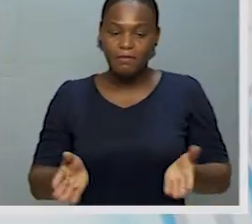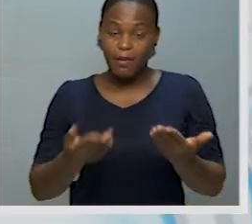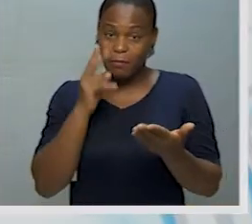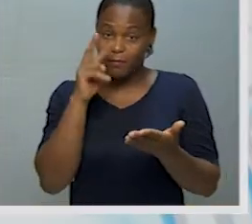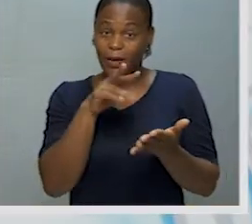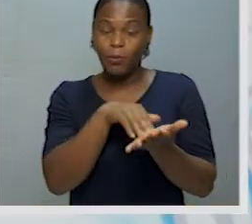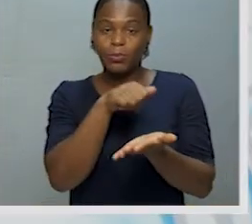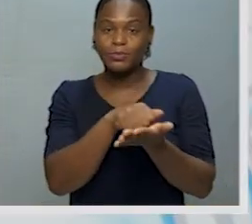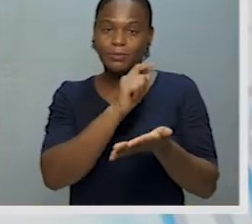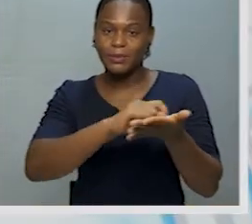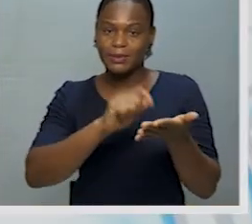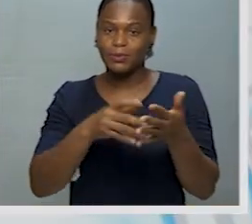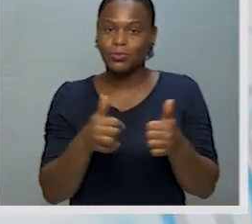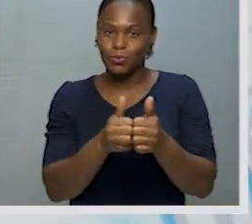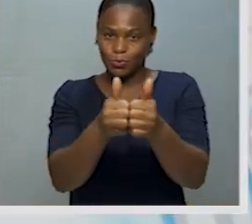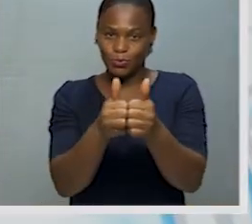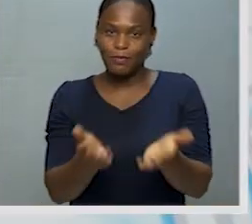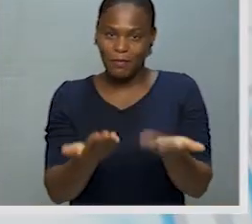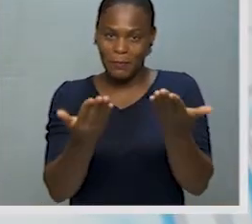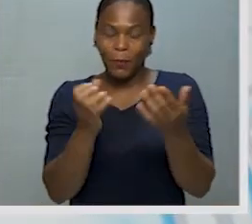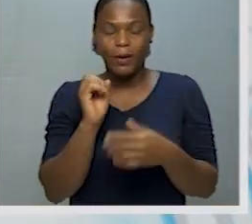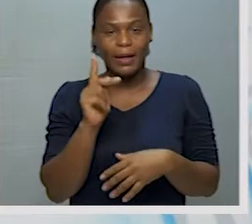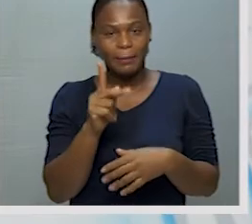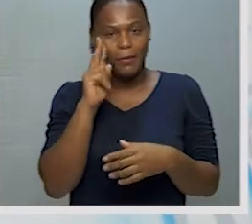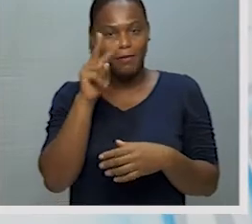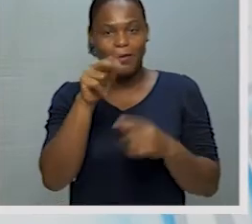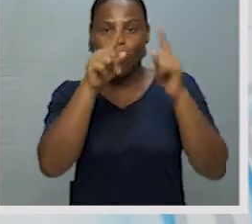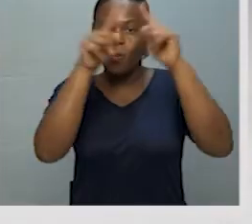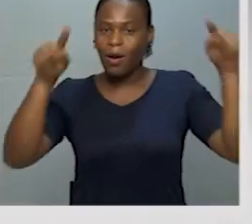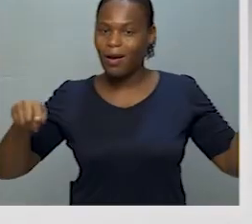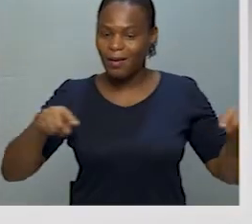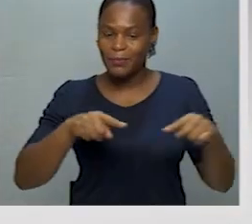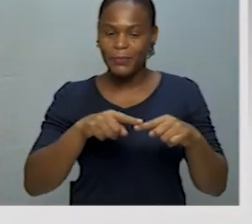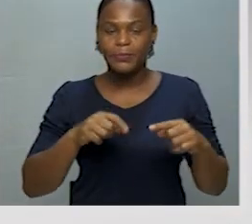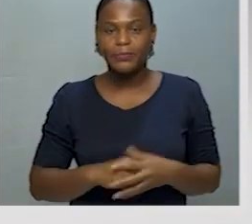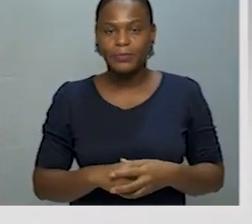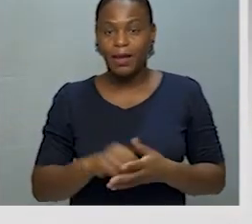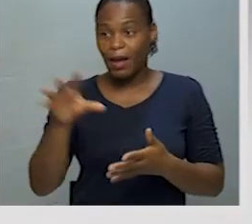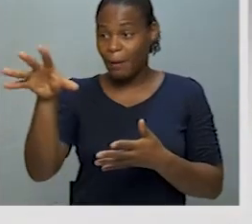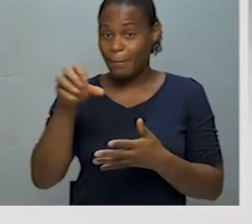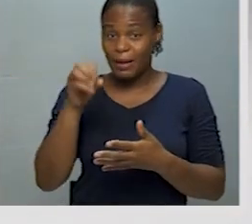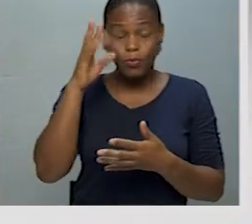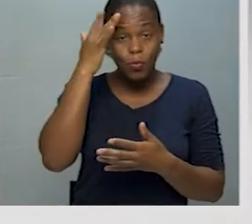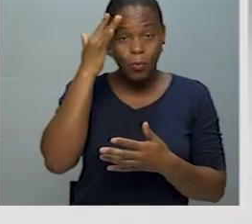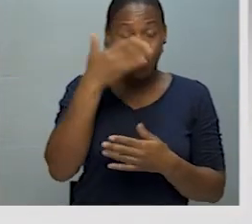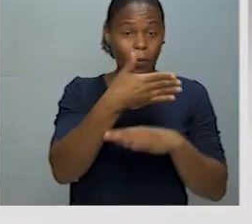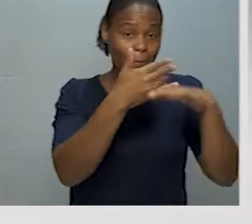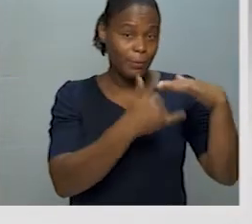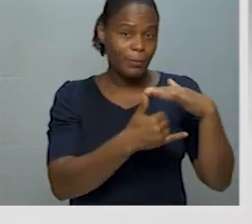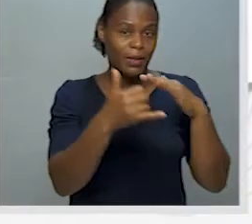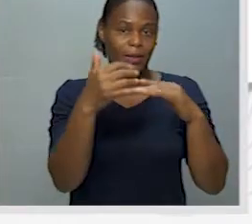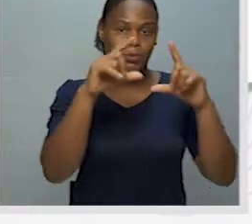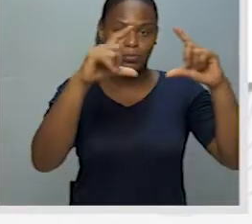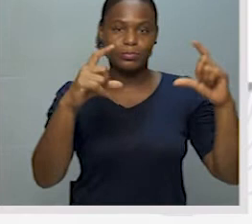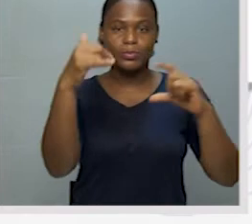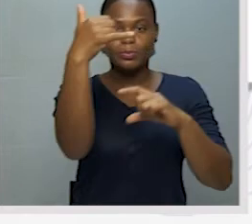Vamos confirmar a correção do exercício juntos? Ok, então vamos ao quadro. Vamos apanhar a expressão 1/2 ao